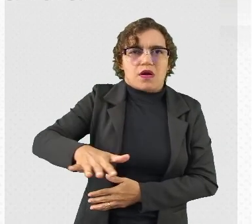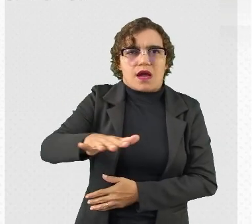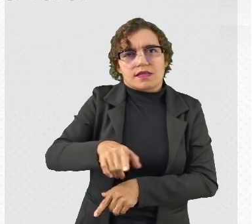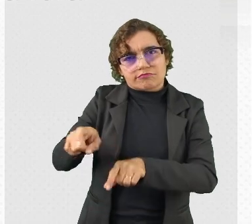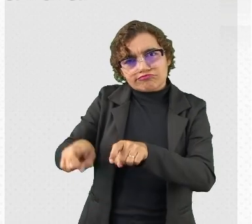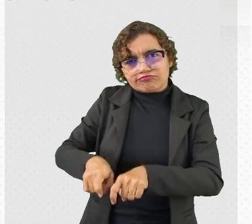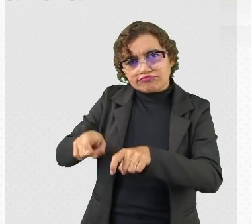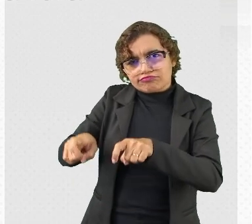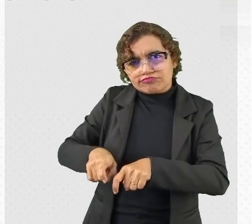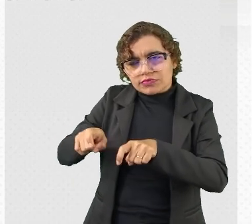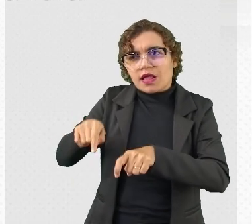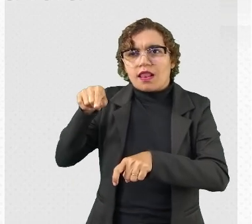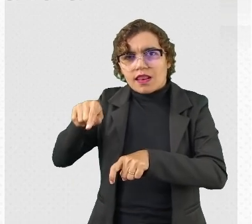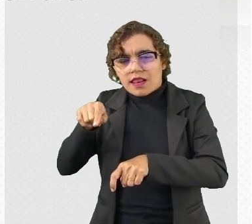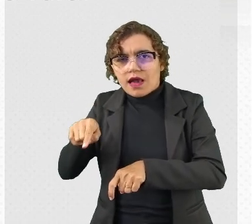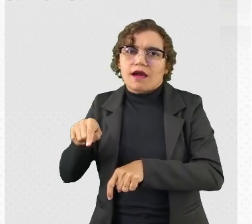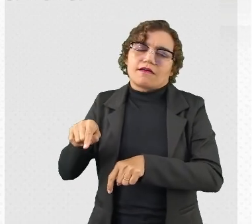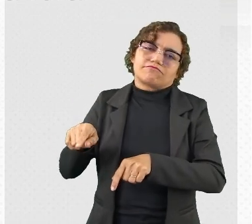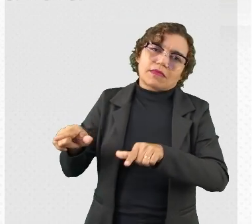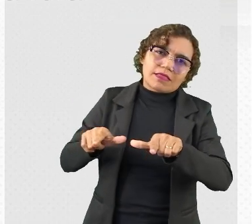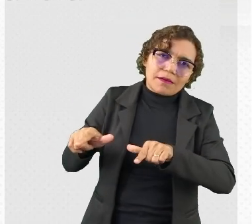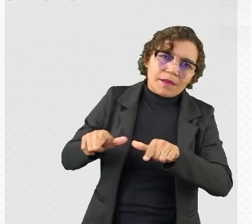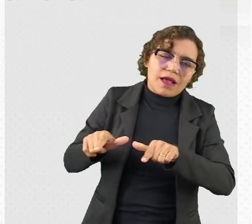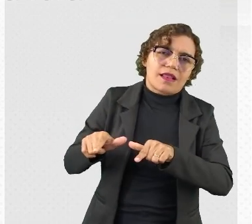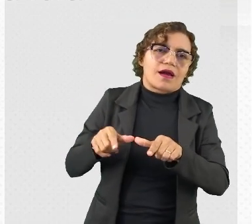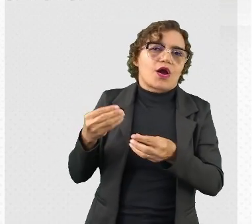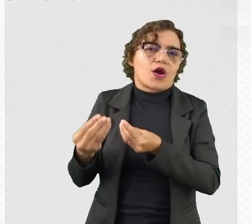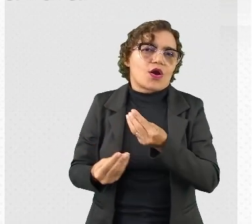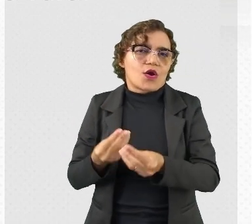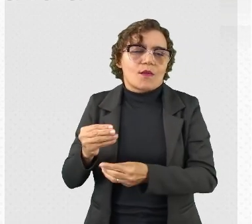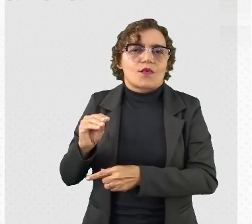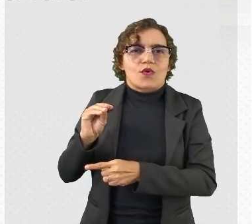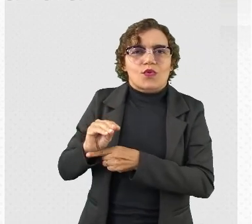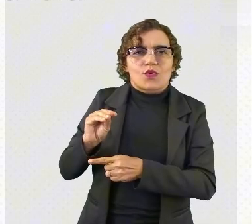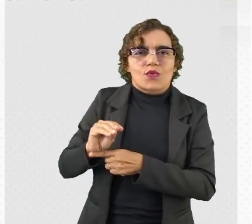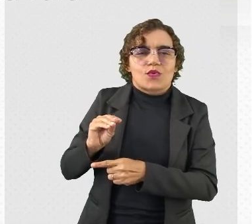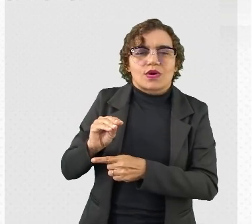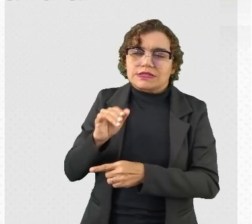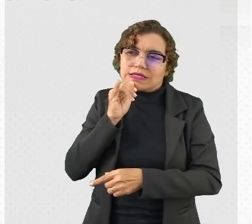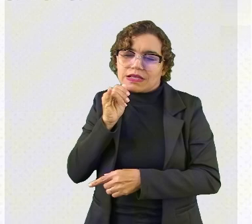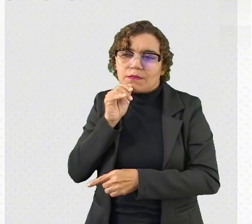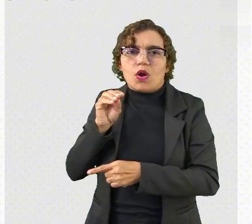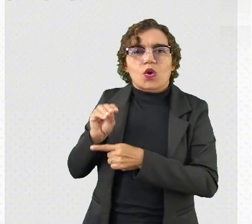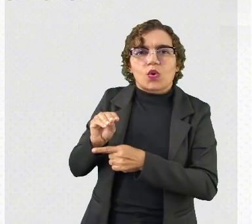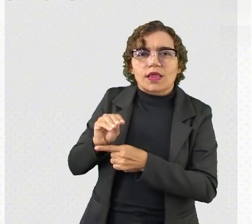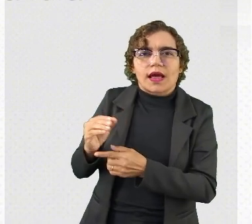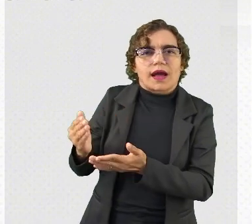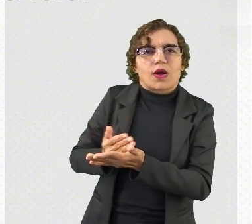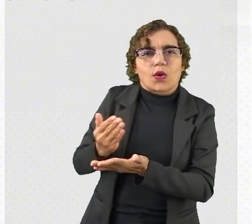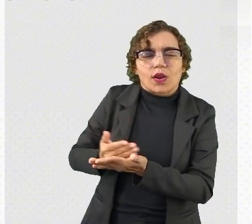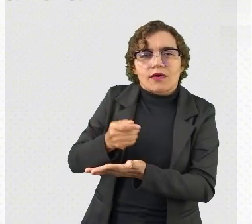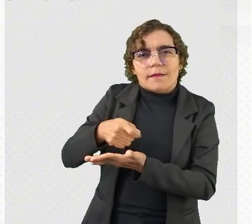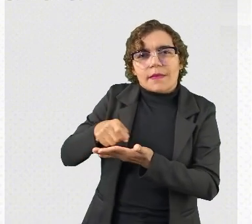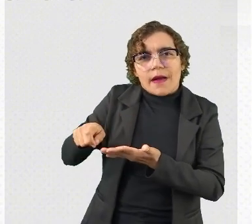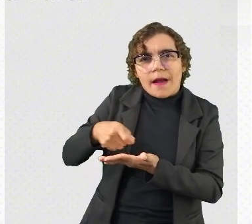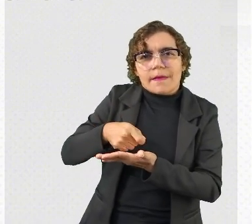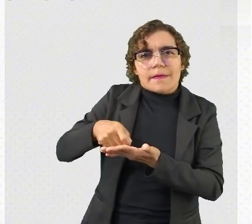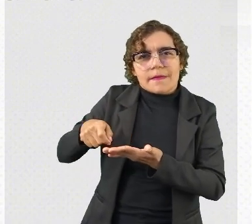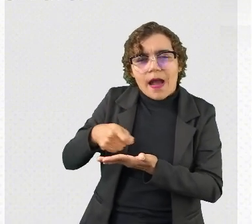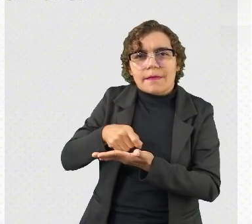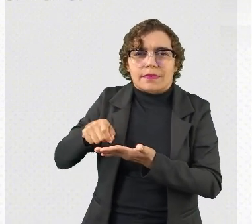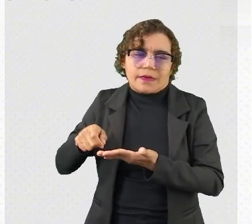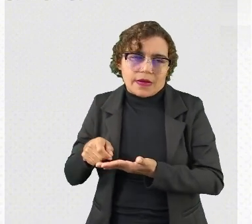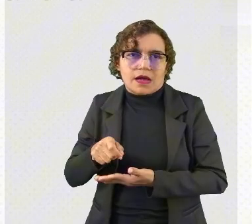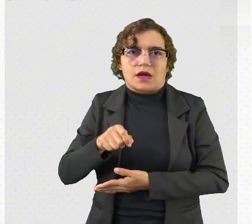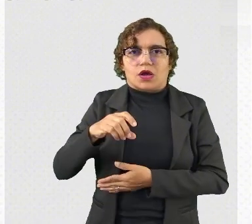vai se dedicar, né, à criação da principal obra dele, que é O Príncipe, né?